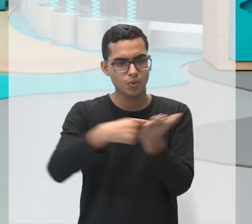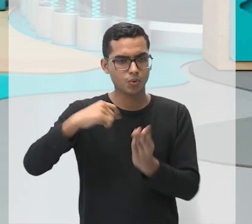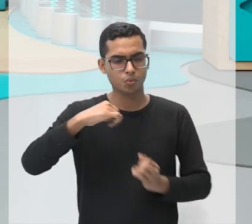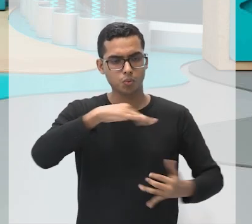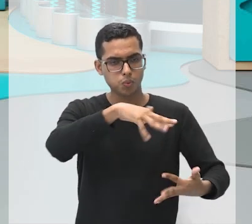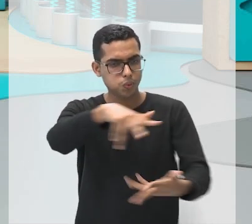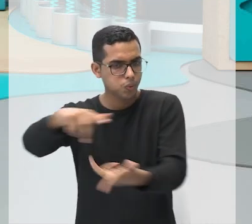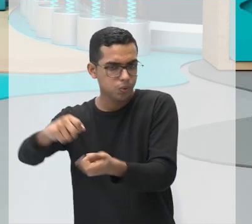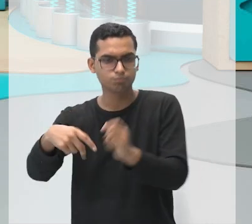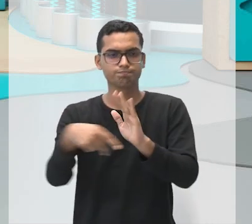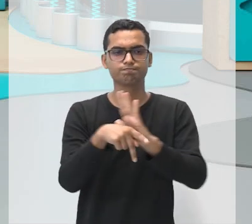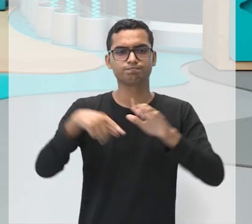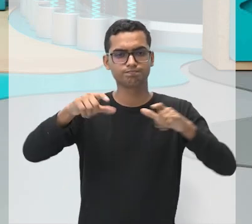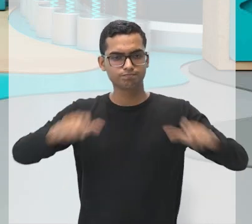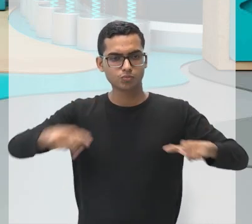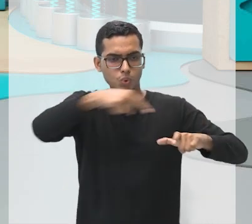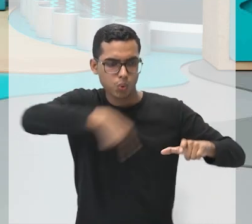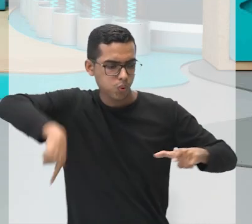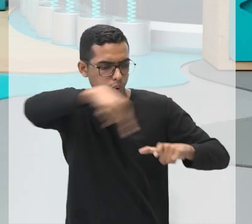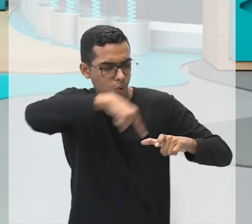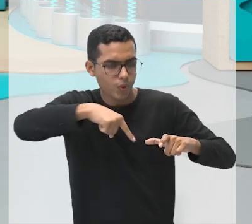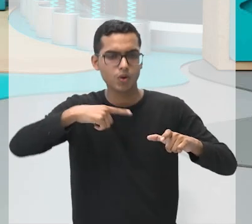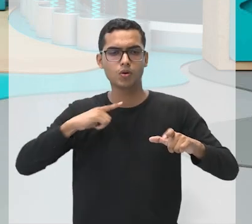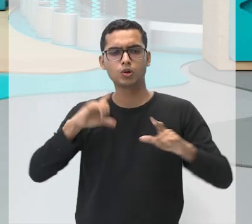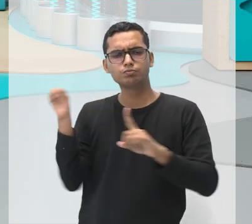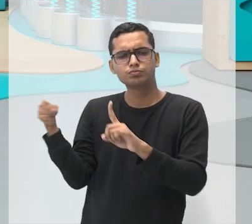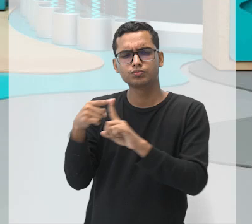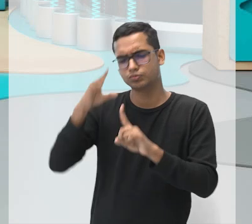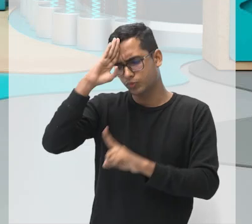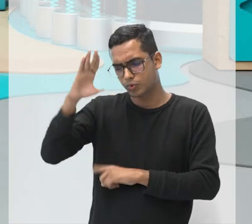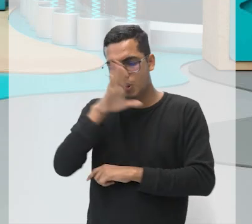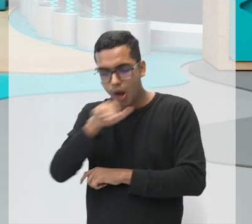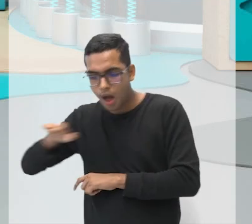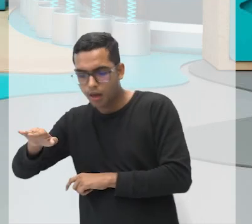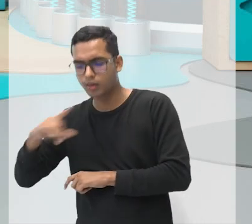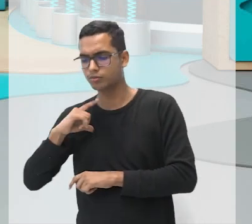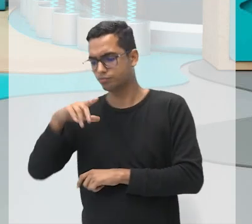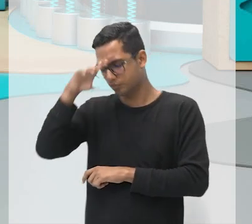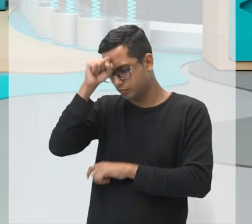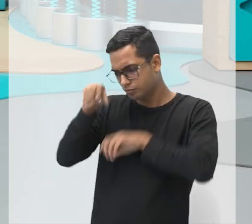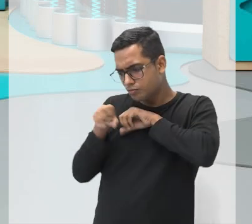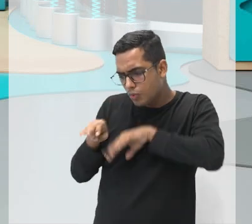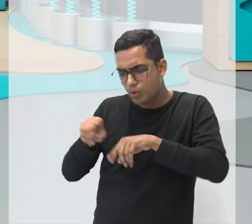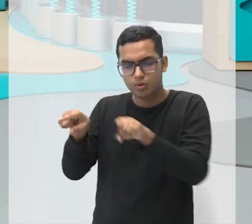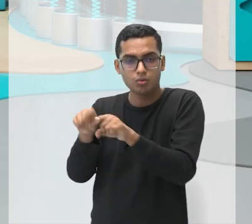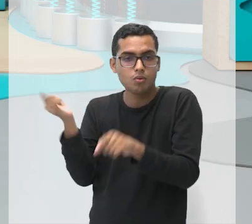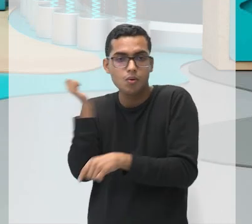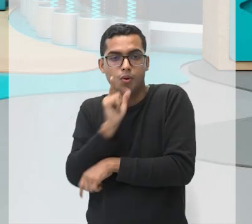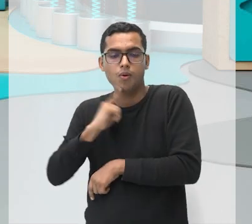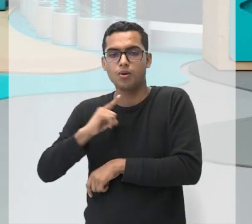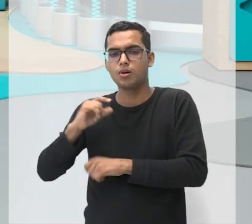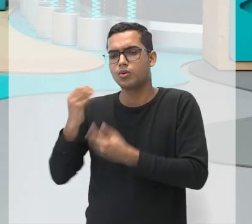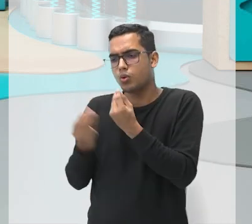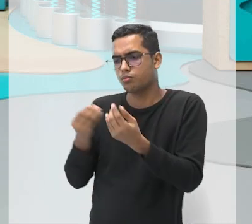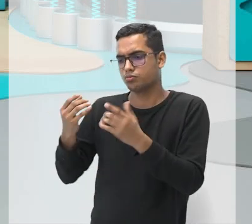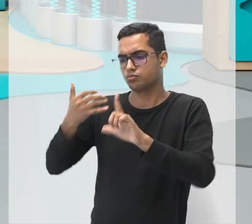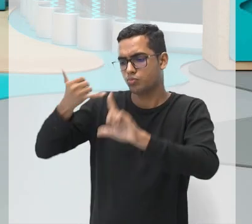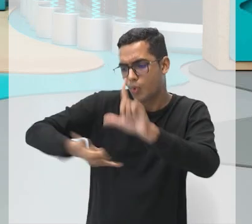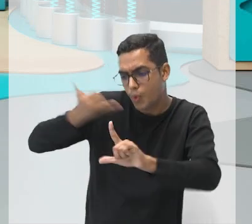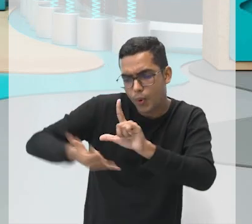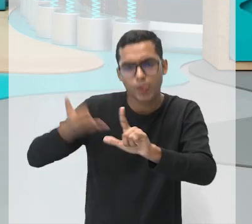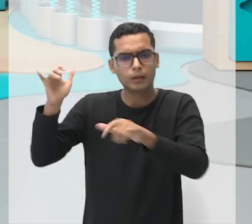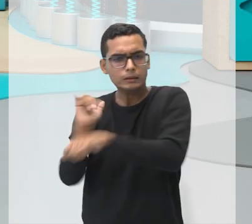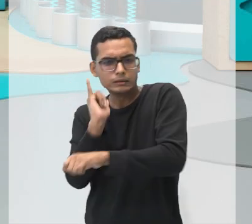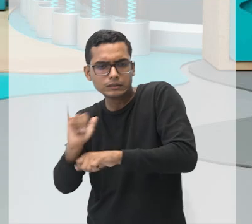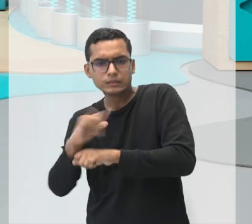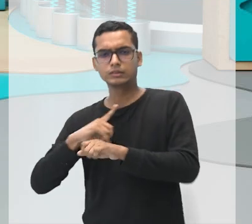de aproximar aí as crianças da prática esportiva, só que de uma forma mais lúdica, uma forma mais pensada